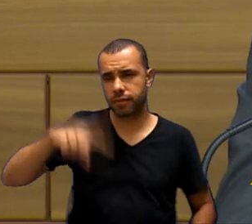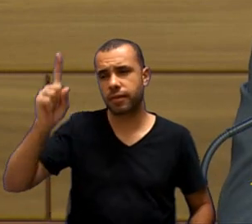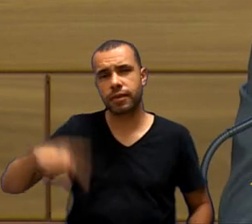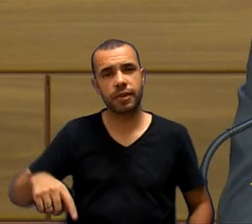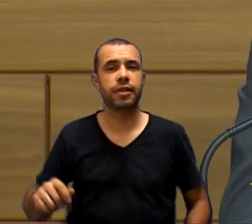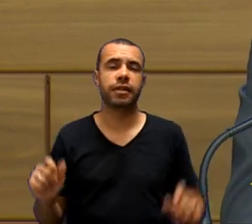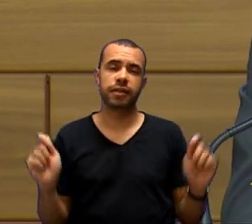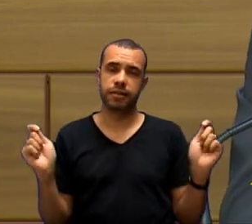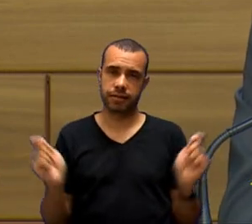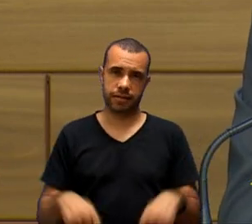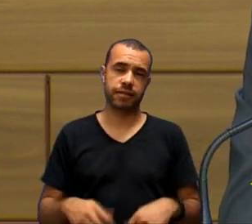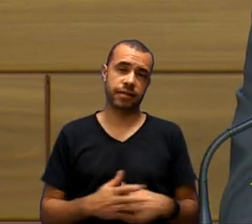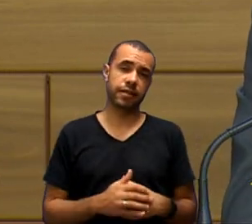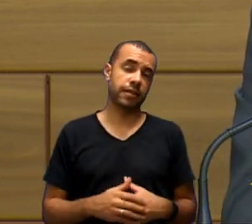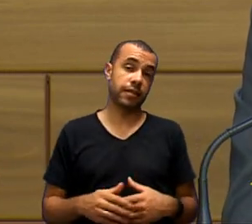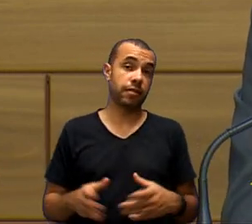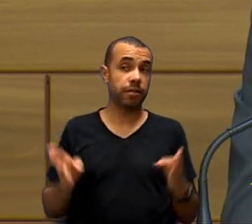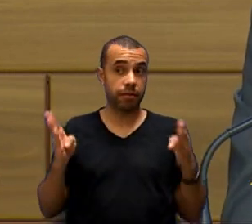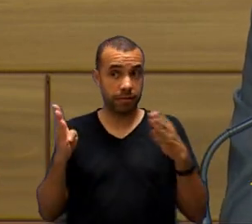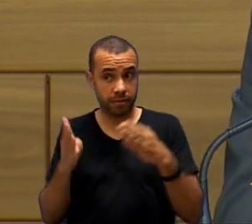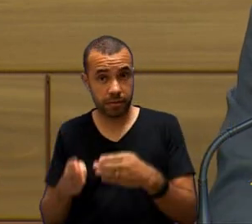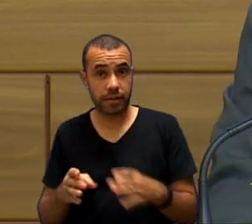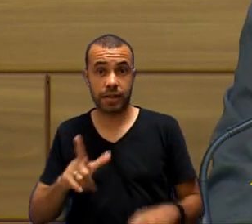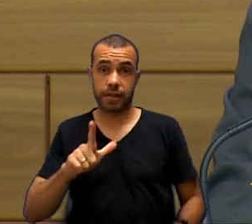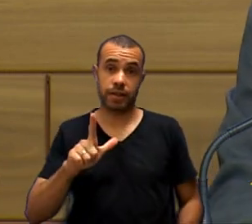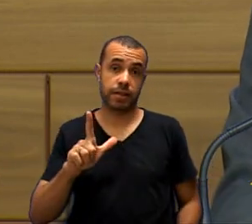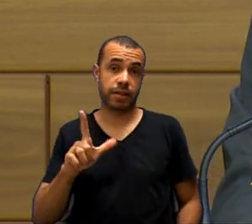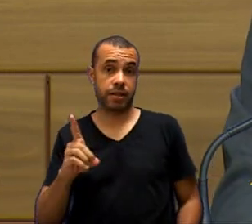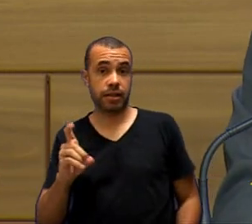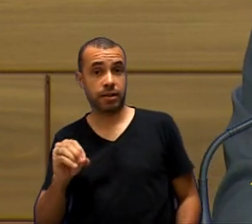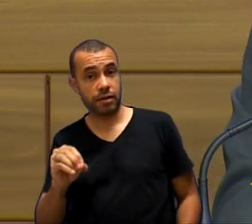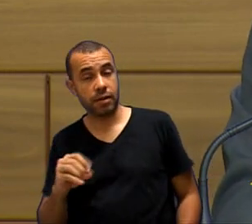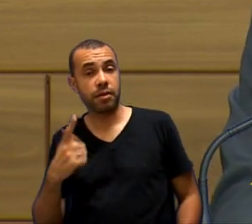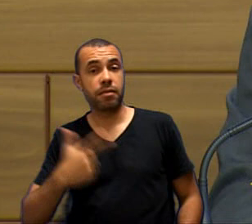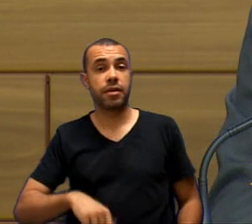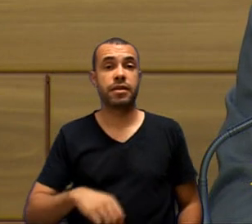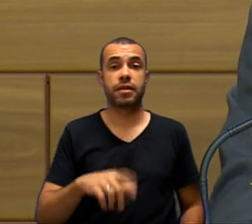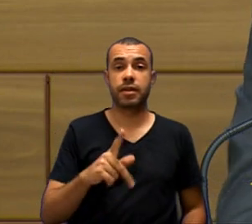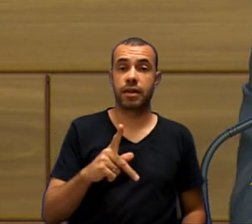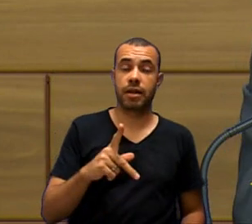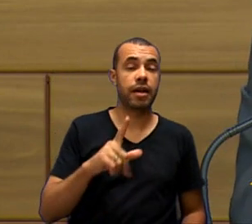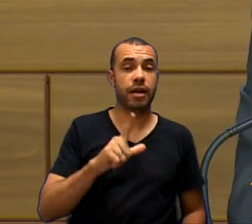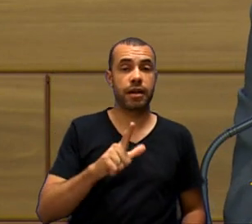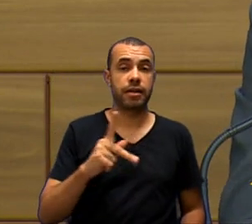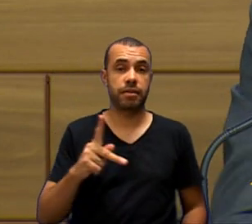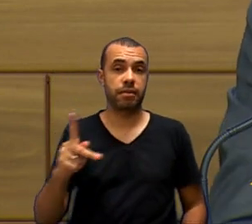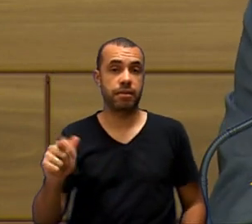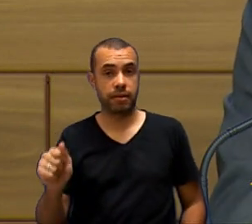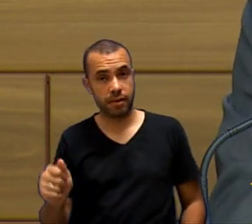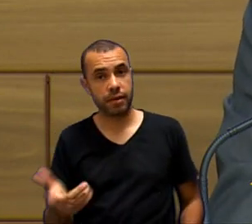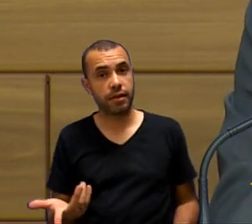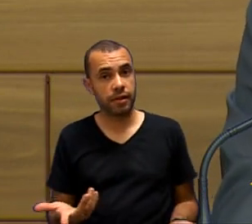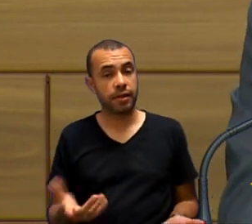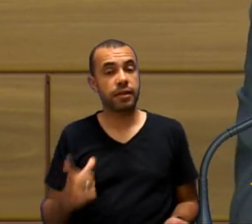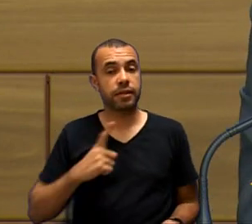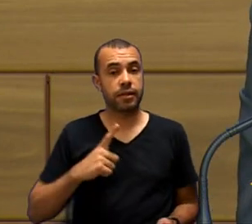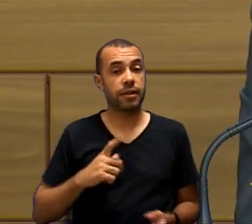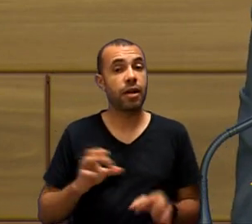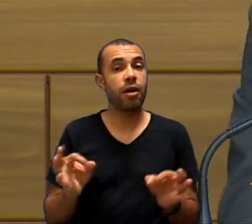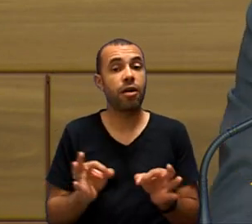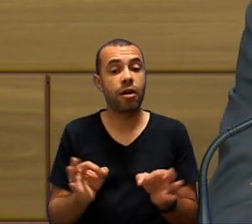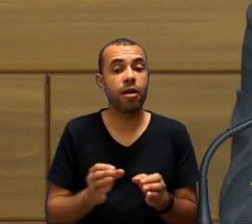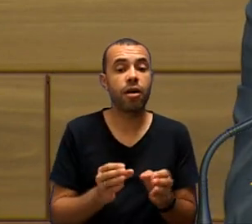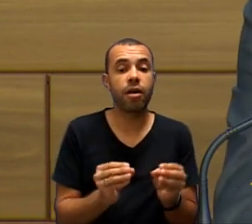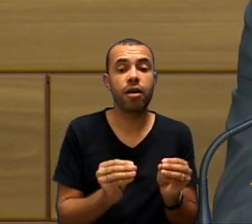a aderência com a LDO e com o PPA, porque o orçamento hoje ele é feito por programas e ações. Então,